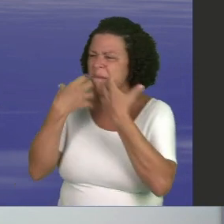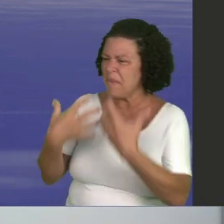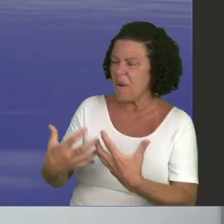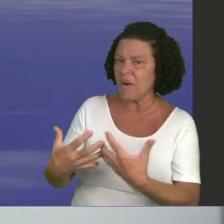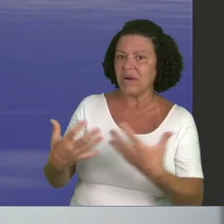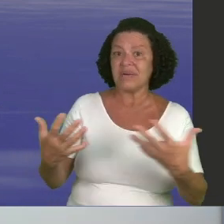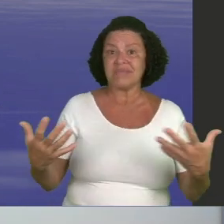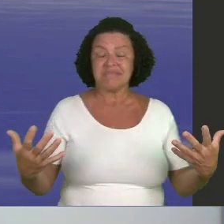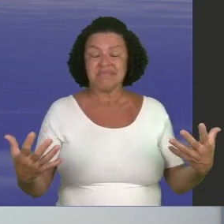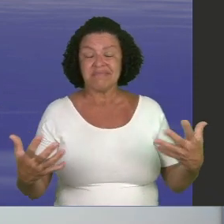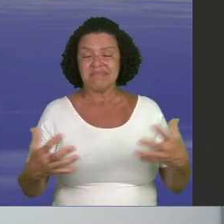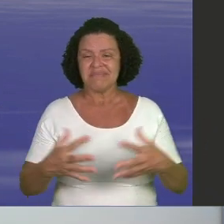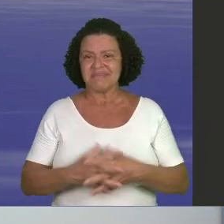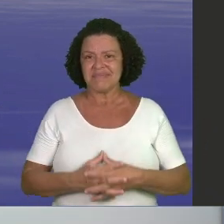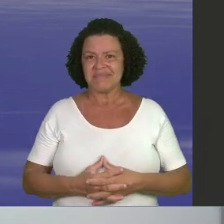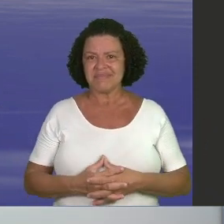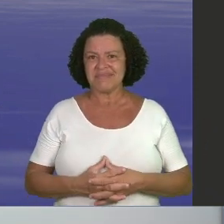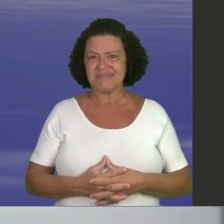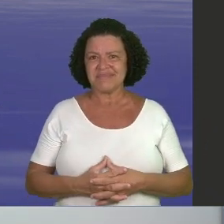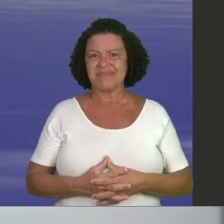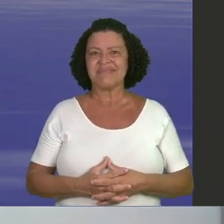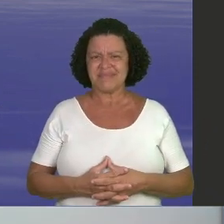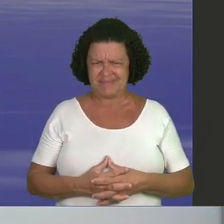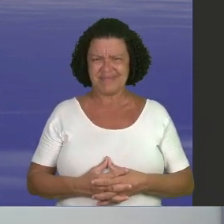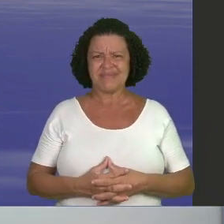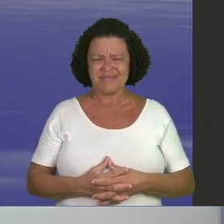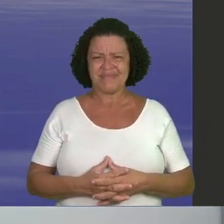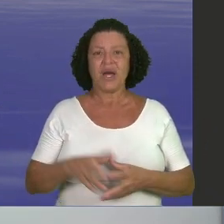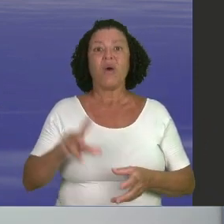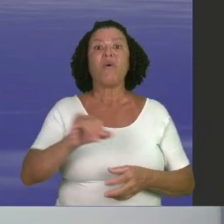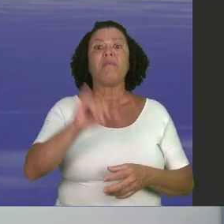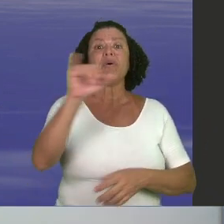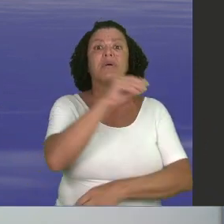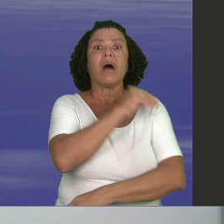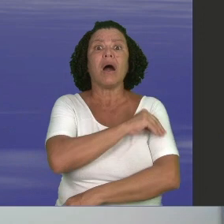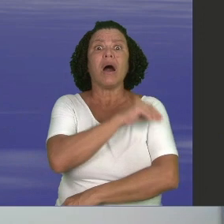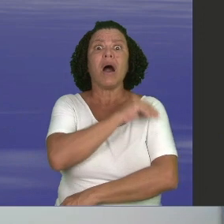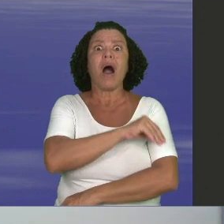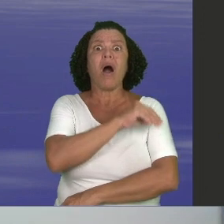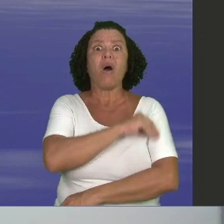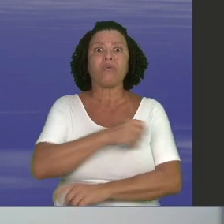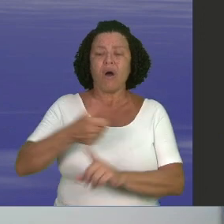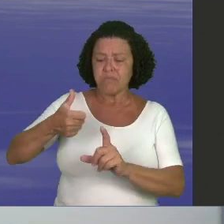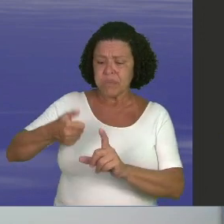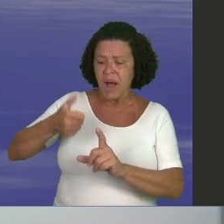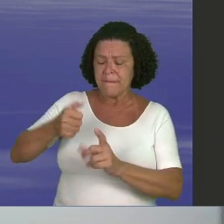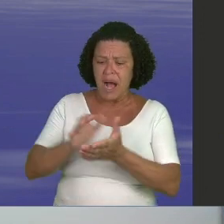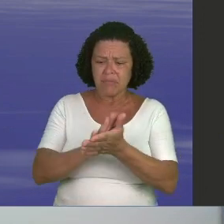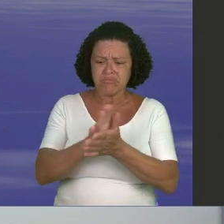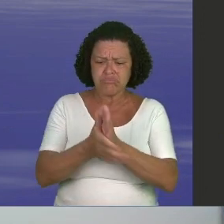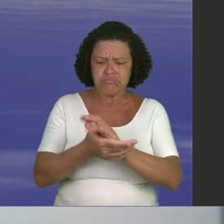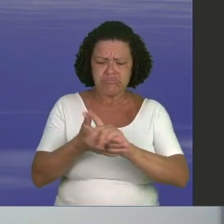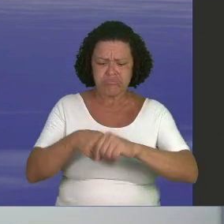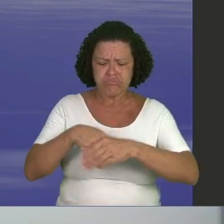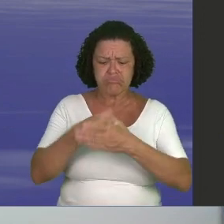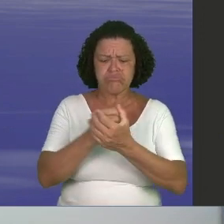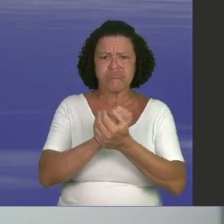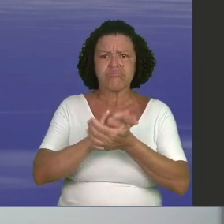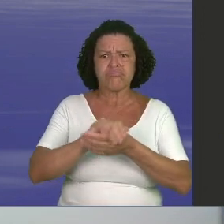até aqui, ó. O álcool, tão importante para nós, álcool gel, né? Para combater essa